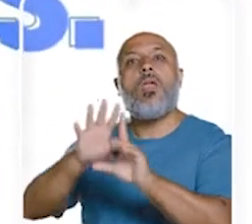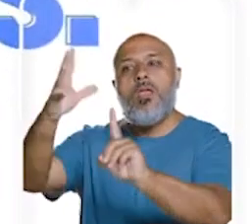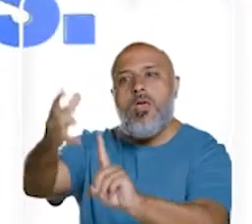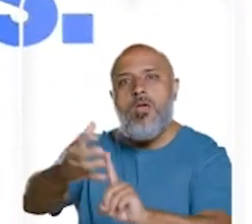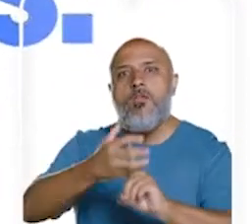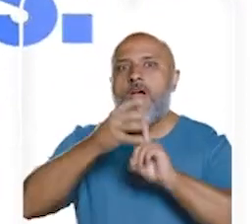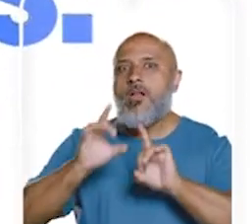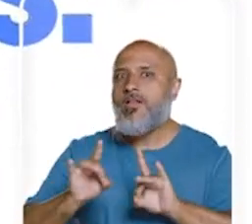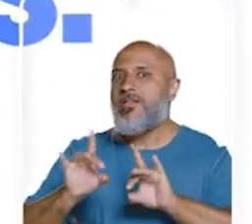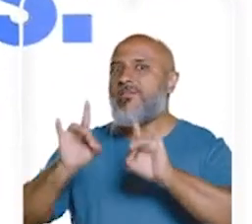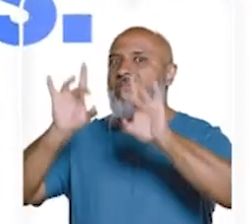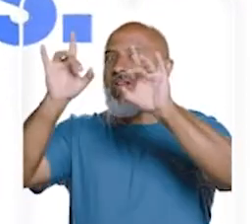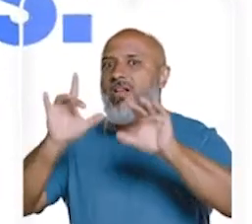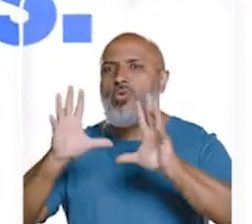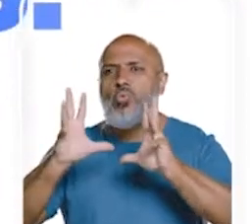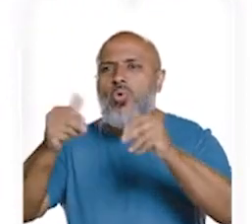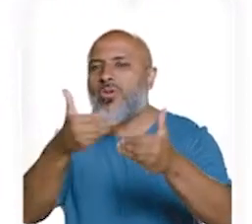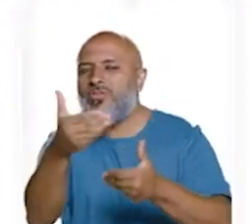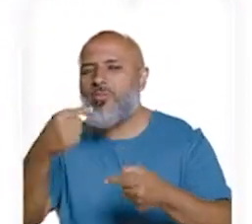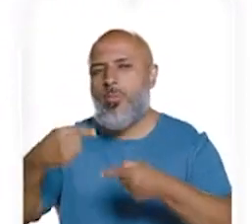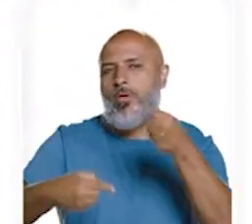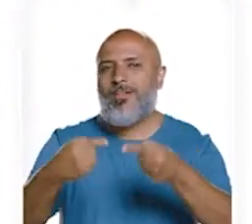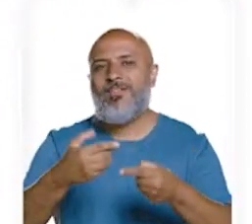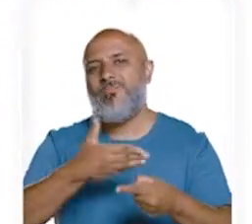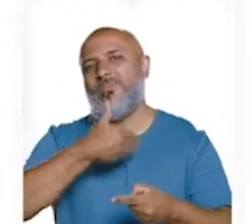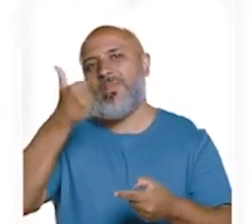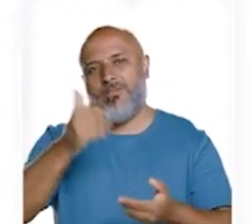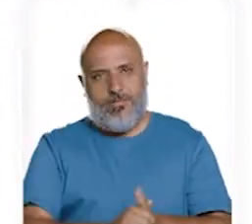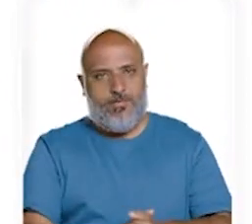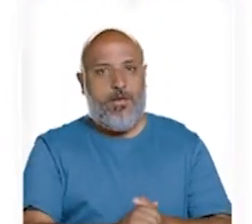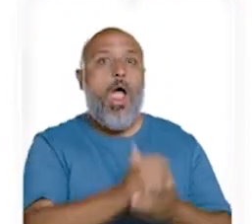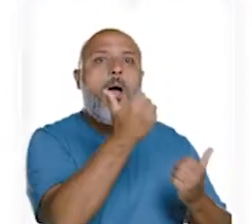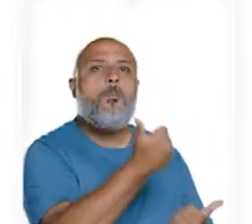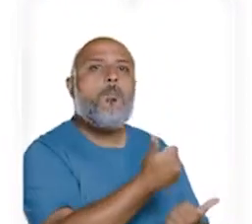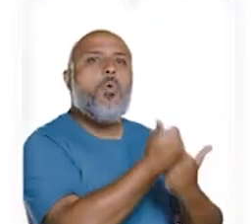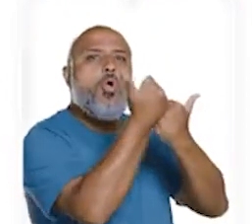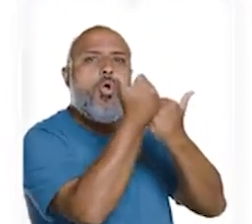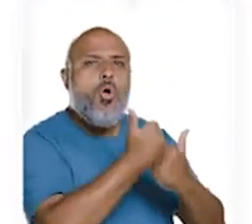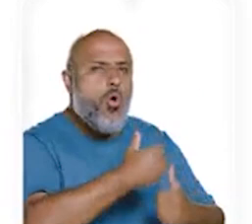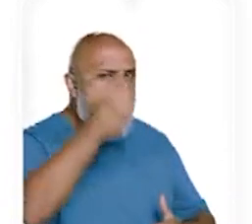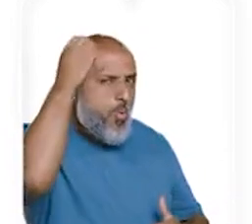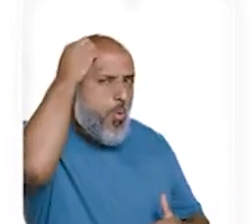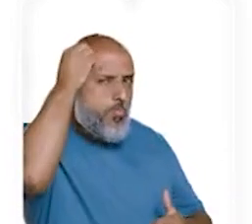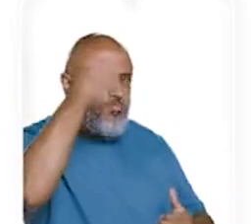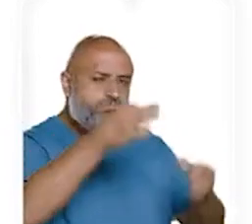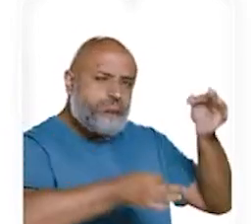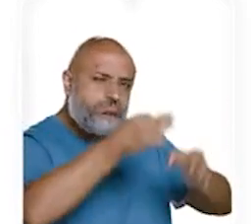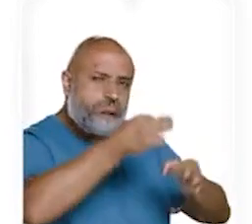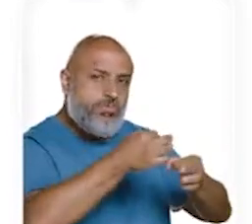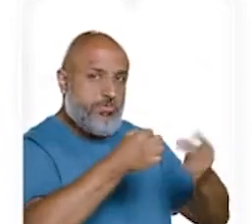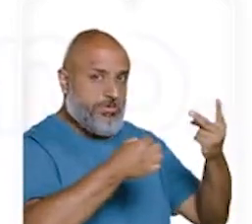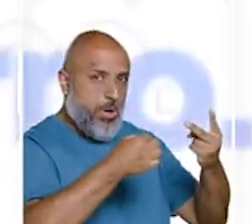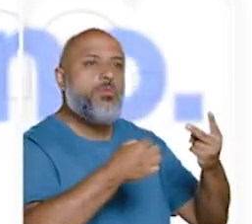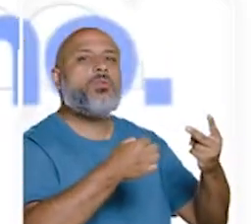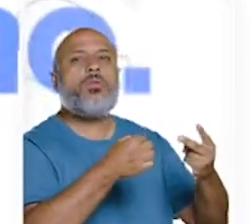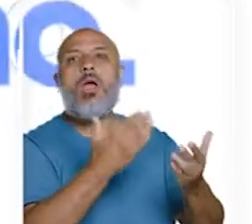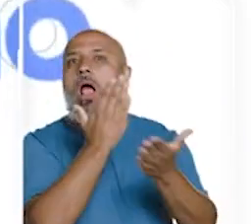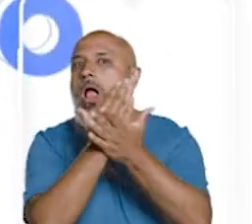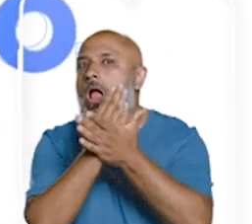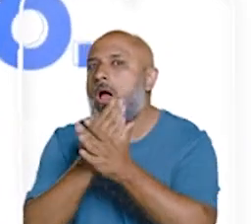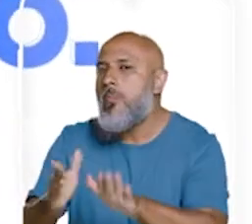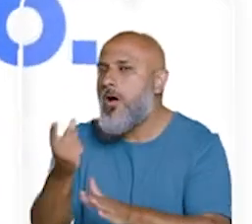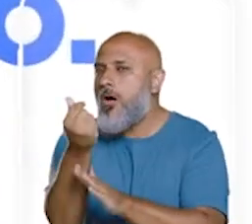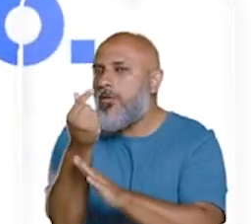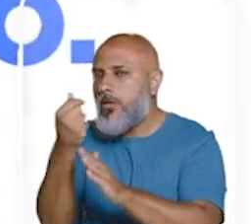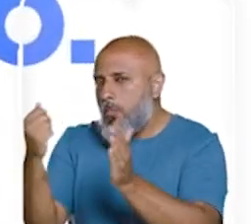foro privilegiado, que hoje beneficia todos os políticos. Apoiar as condenações em segunda instância. E acabar com